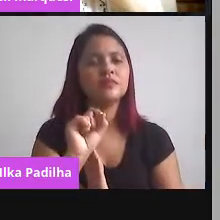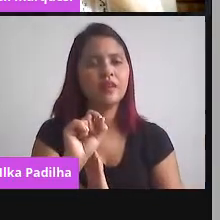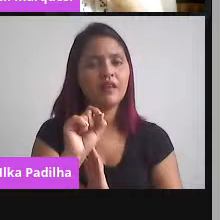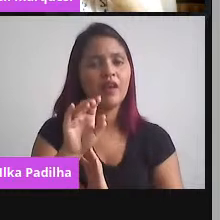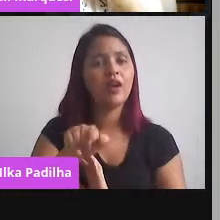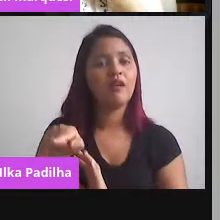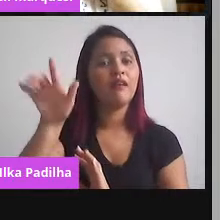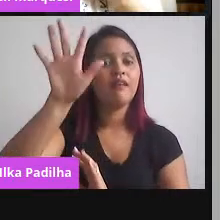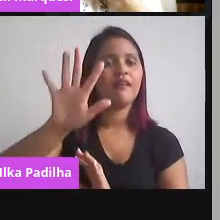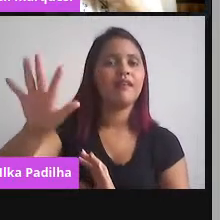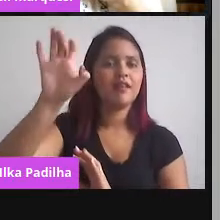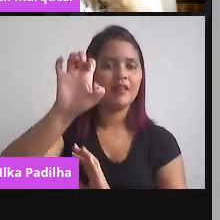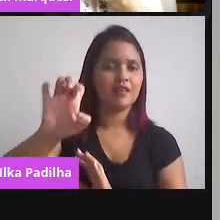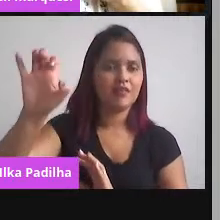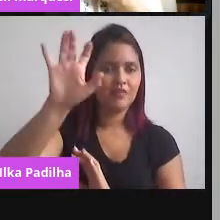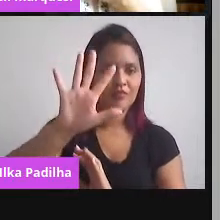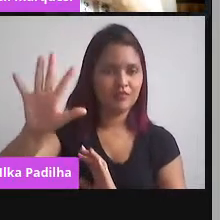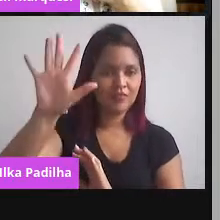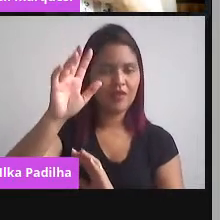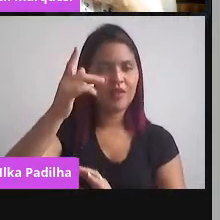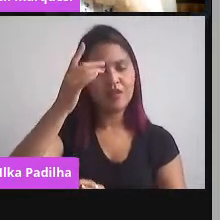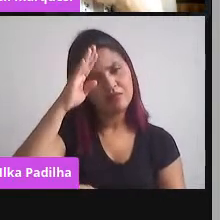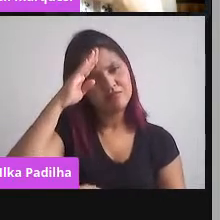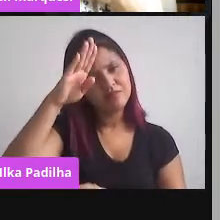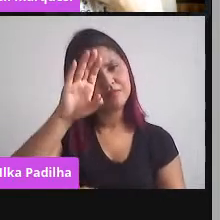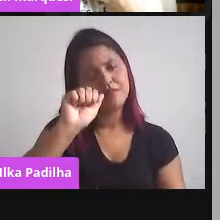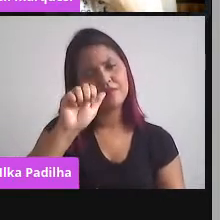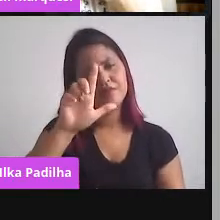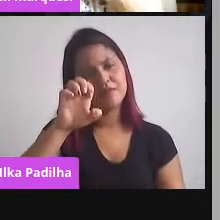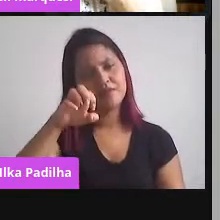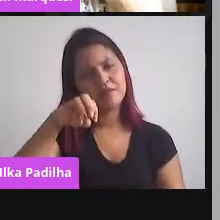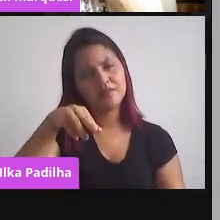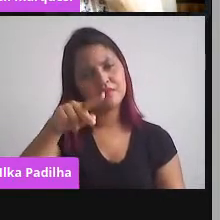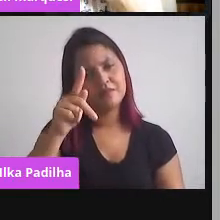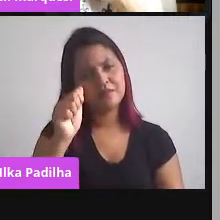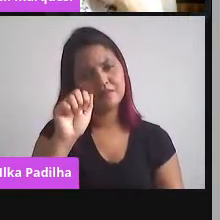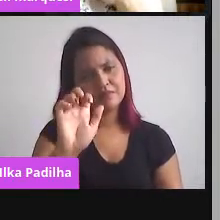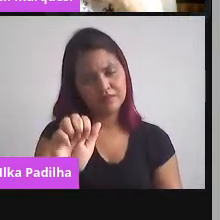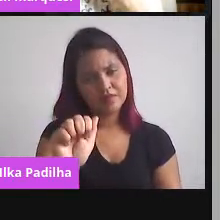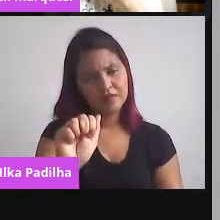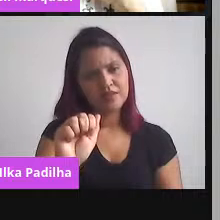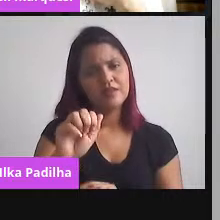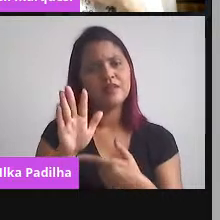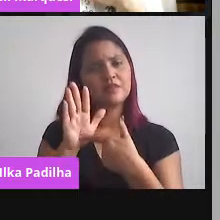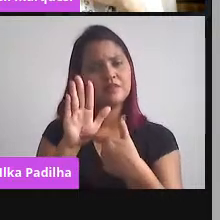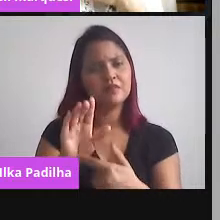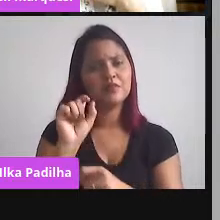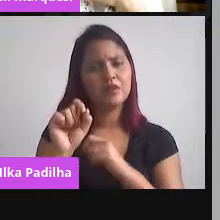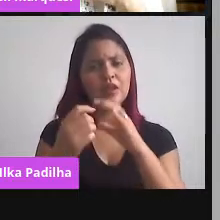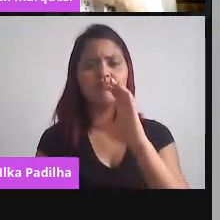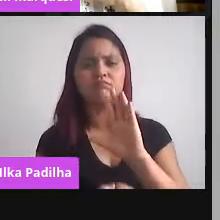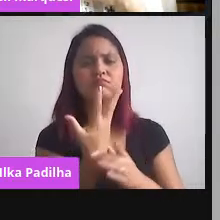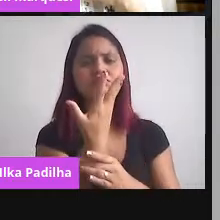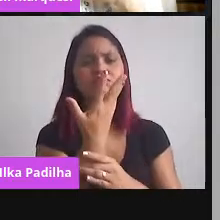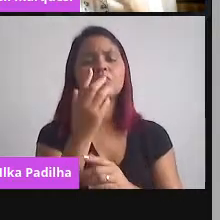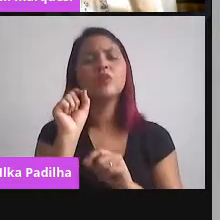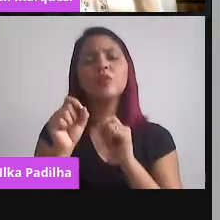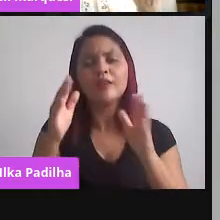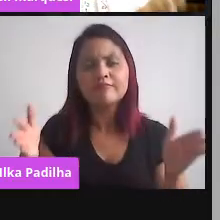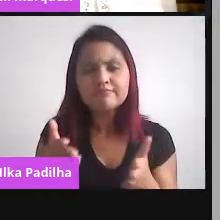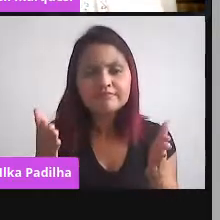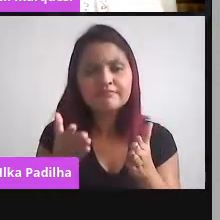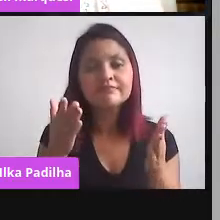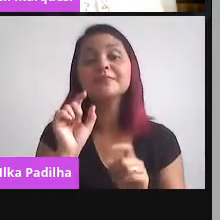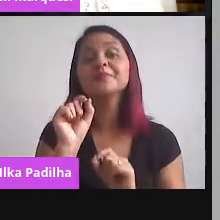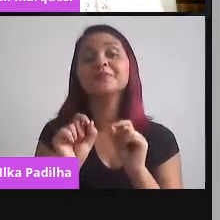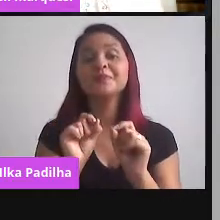né, principalmente na Alemanha, e o que motivou esse surgimento foi tanto uma